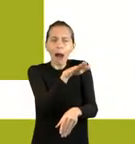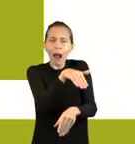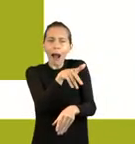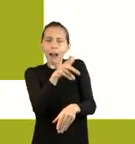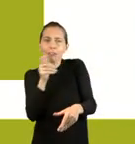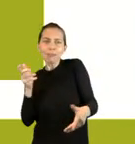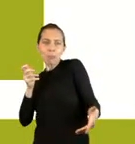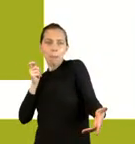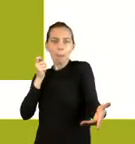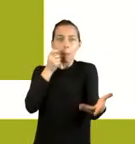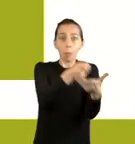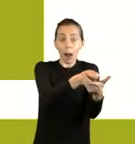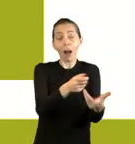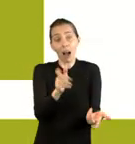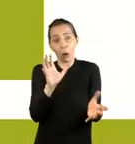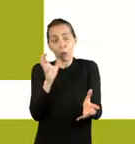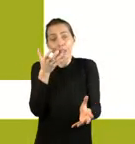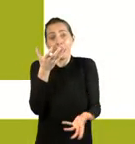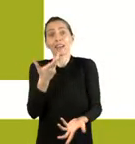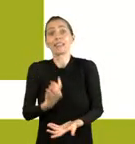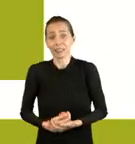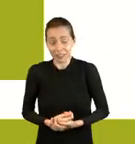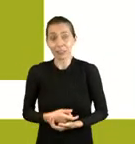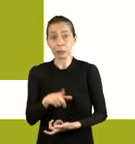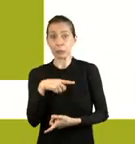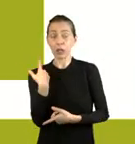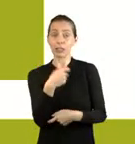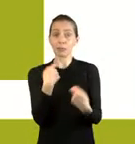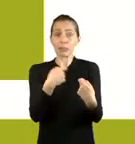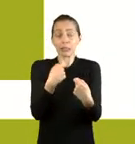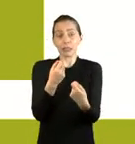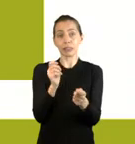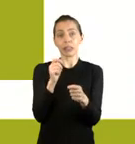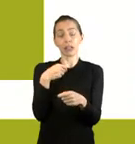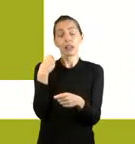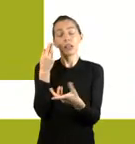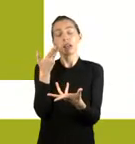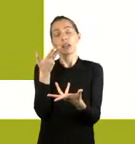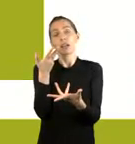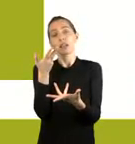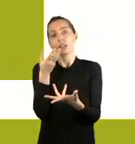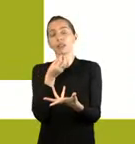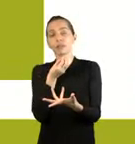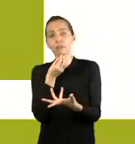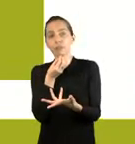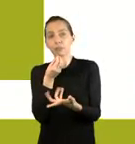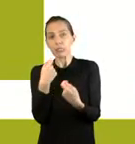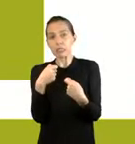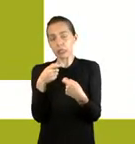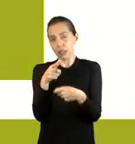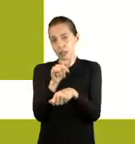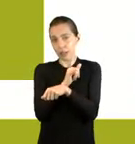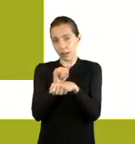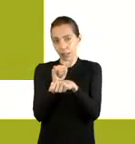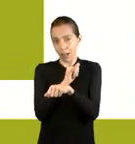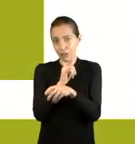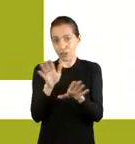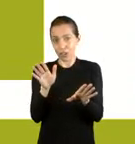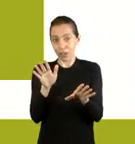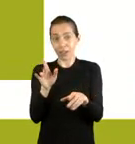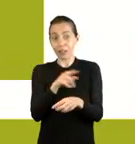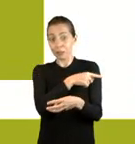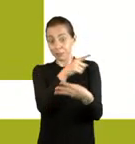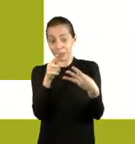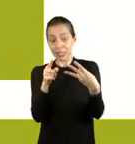no seu colo, porque às vezes cai, você possa usufruir dessa oportunidade. Então, fase 3 já é alguém que